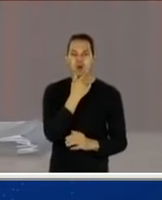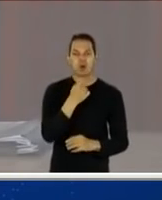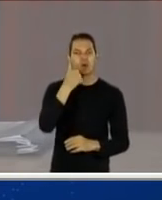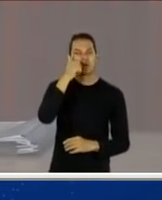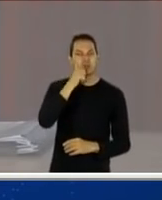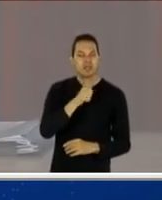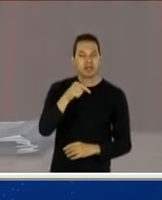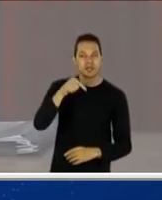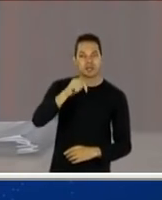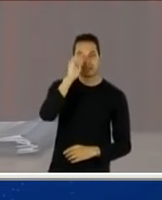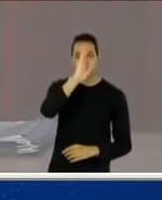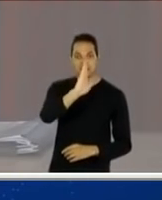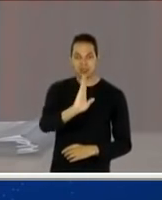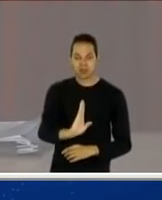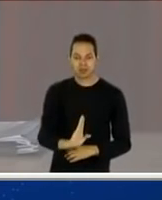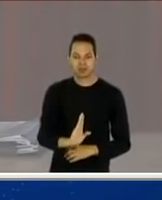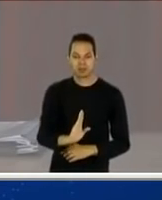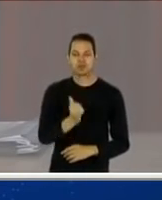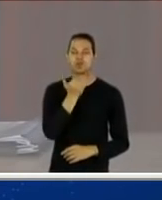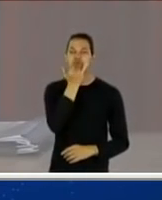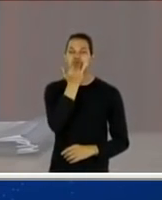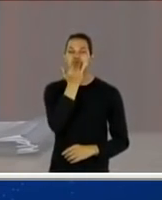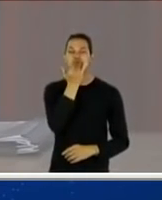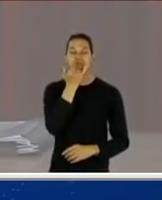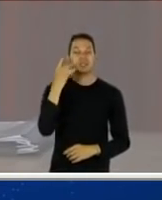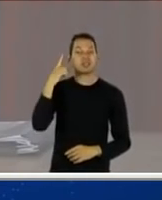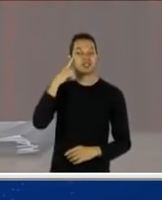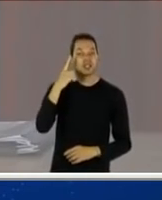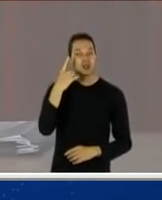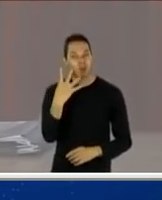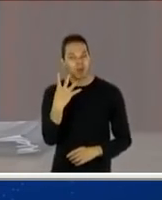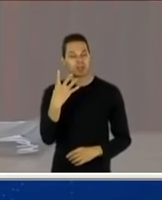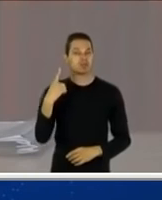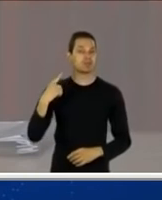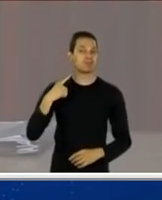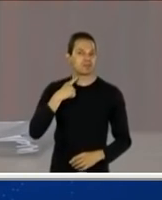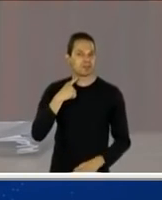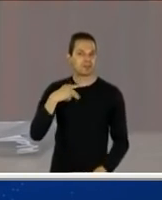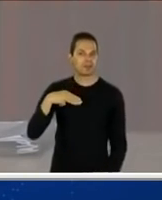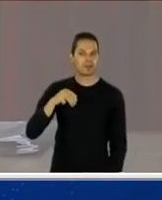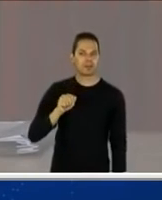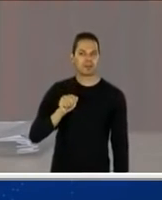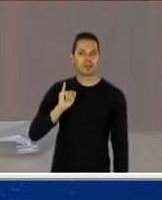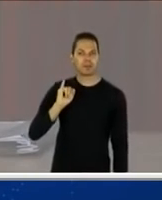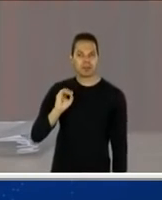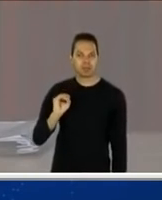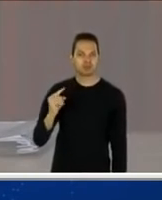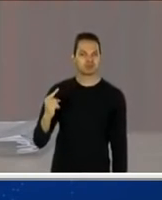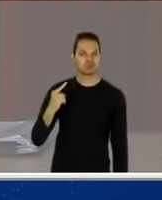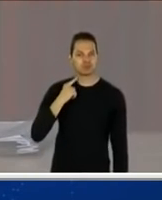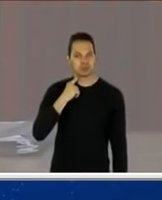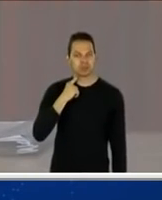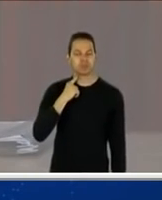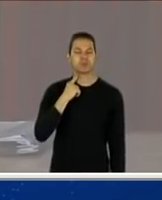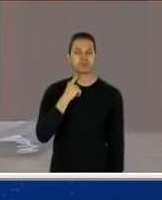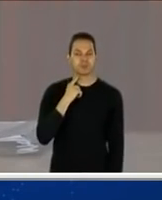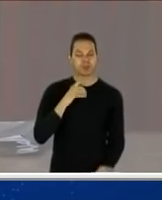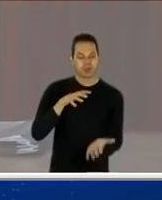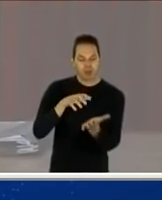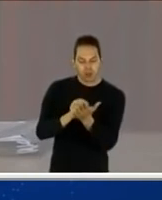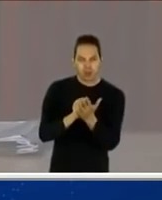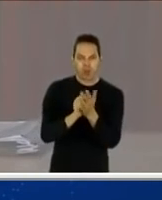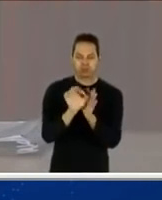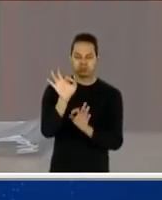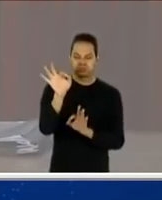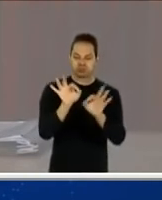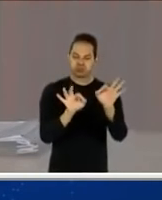eletrônico de se desenvolveu hoje é transfere através de pics bilhões pode no futuro substituir bancos e